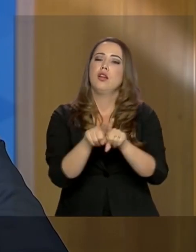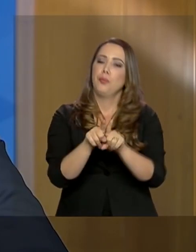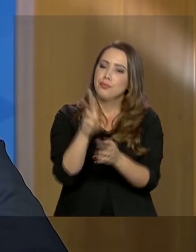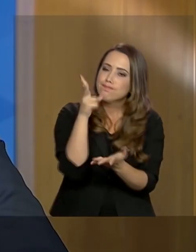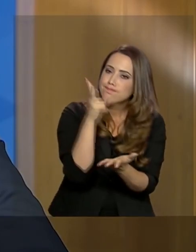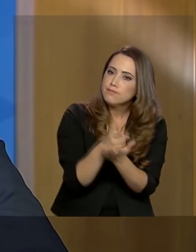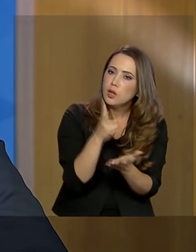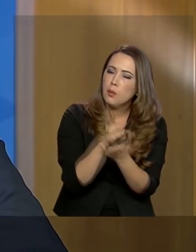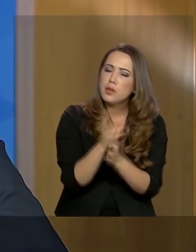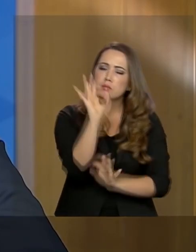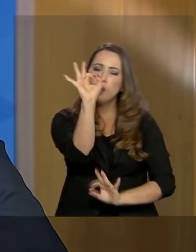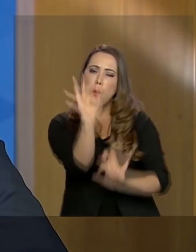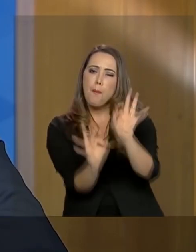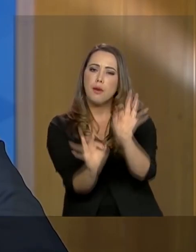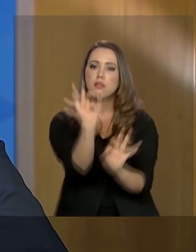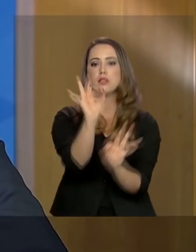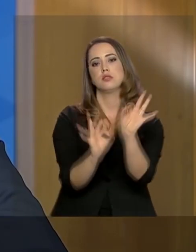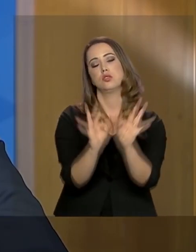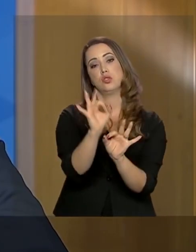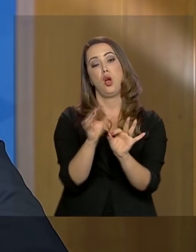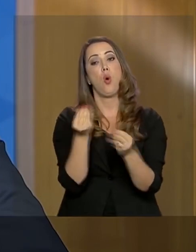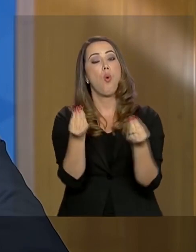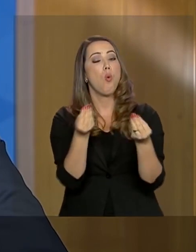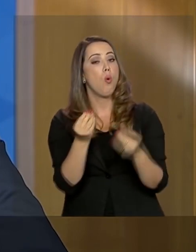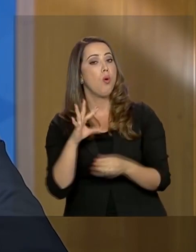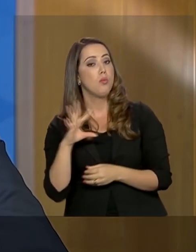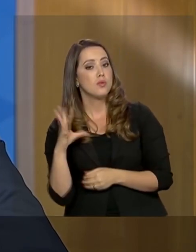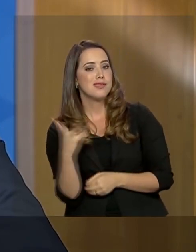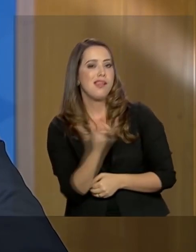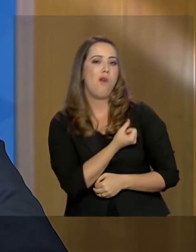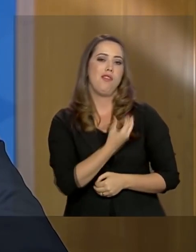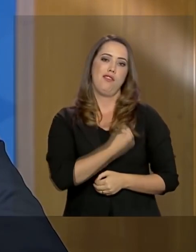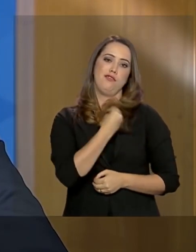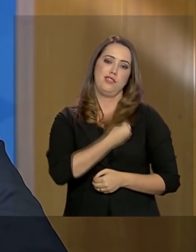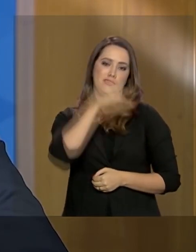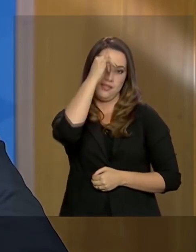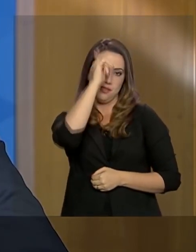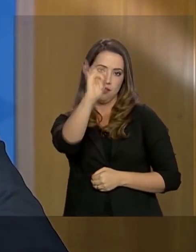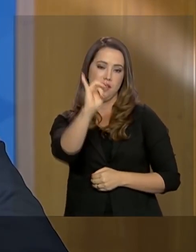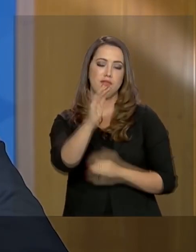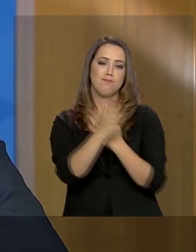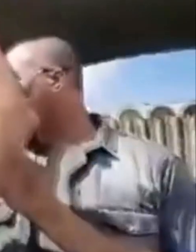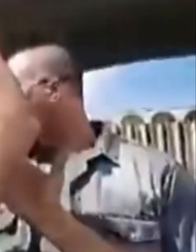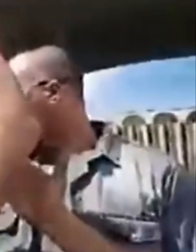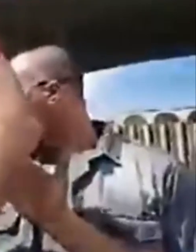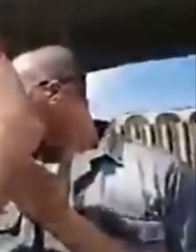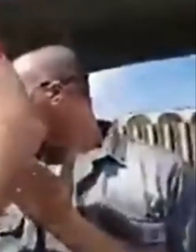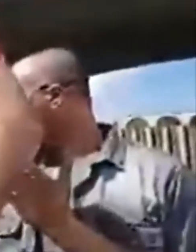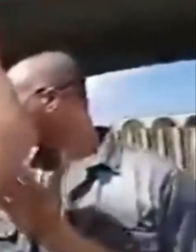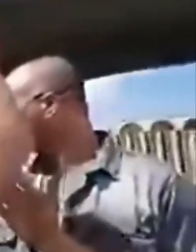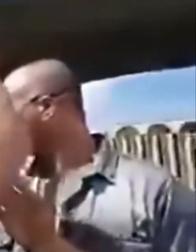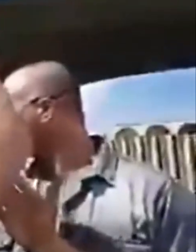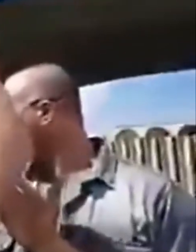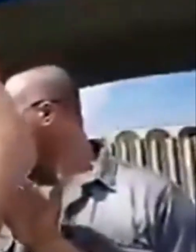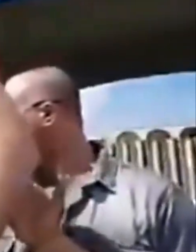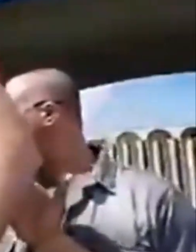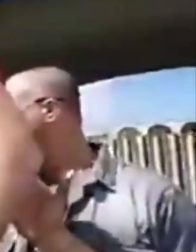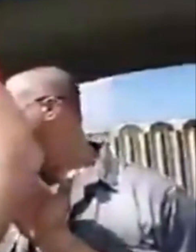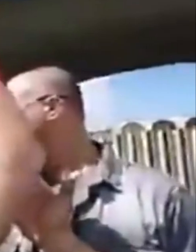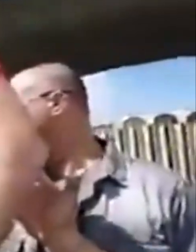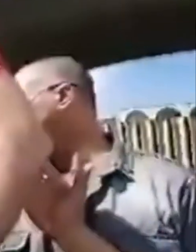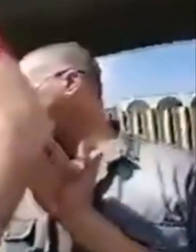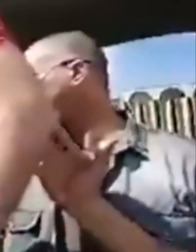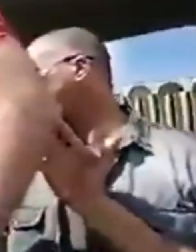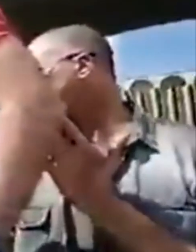justiça. É uma disputa pelo poder. E aí, é uma CPI que visa 90 dias de investigação. O Bolsonaro, percebendo que,